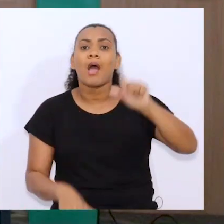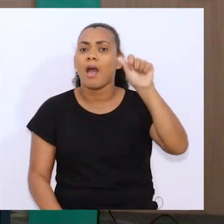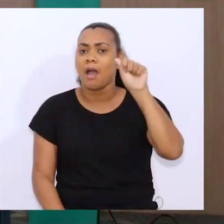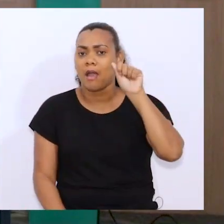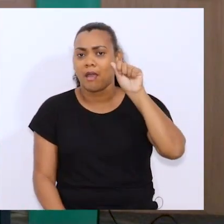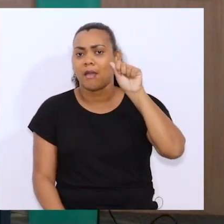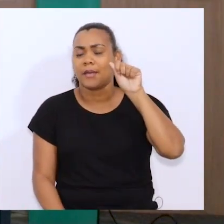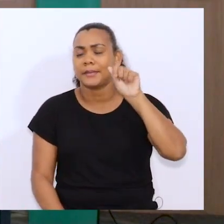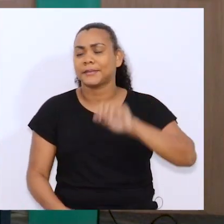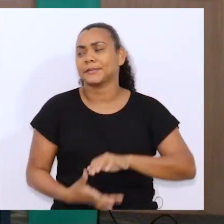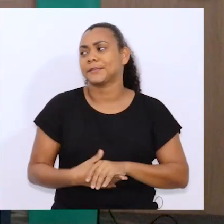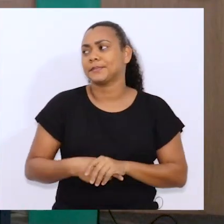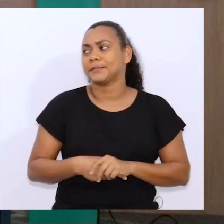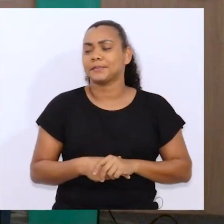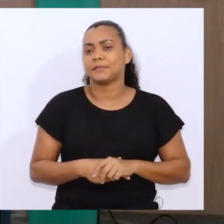A.